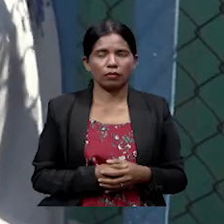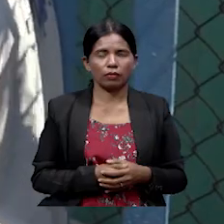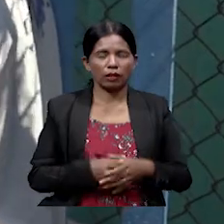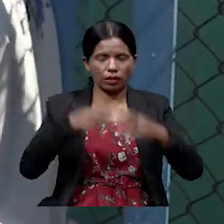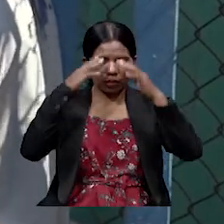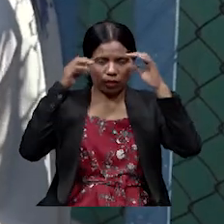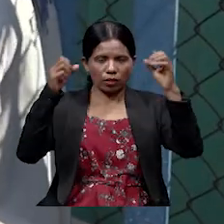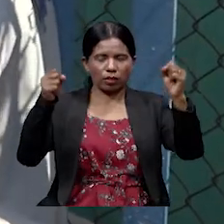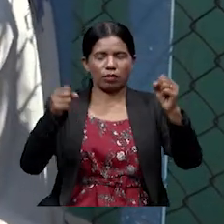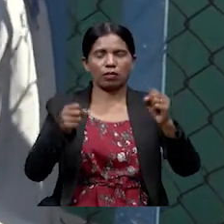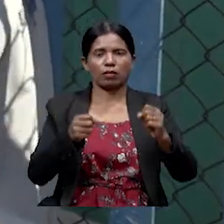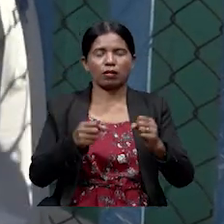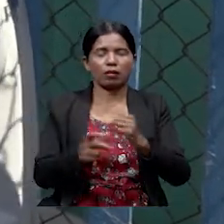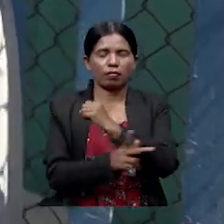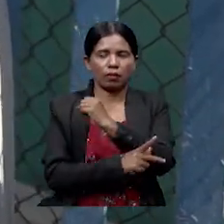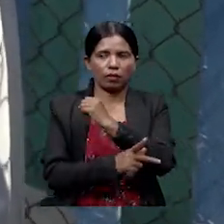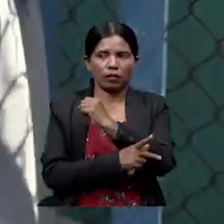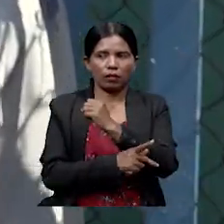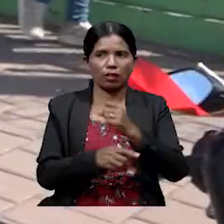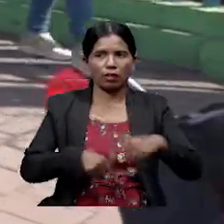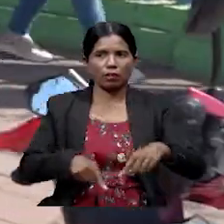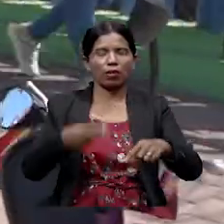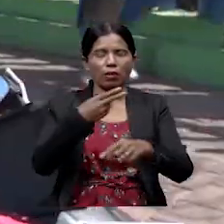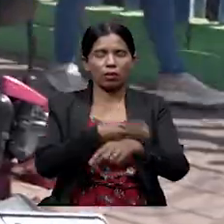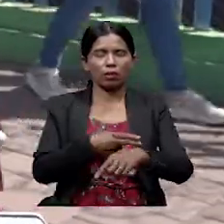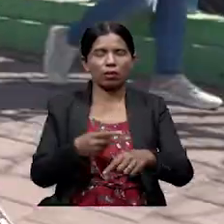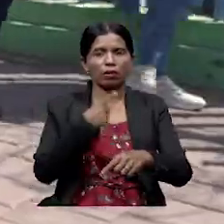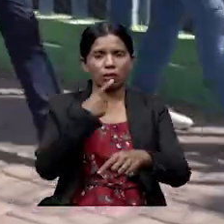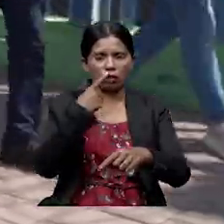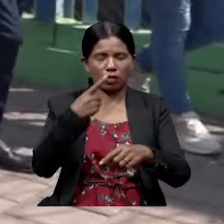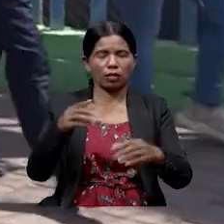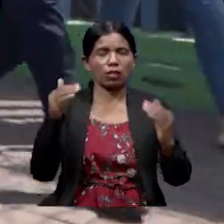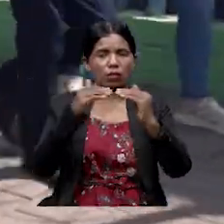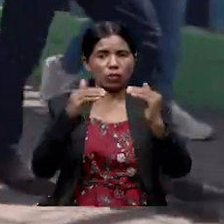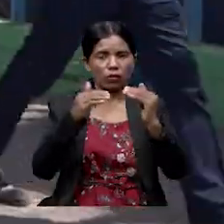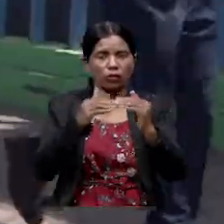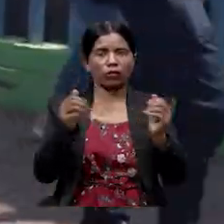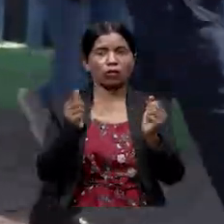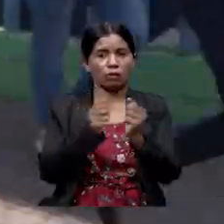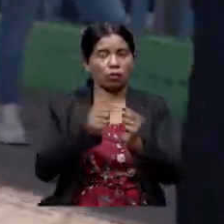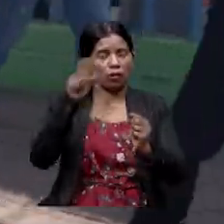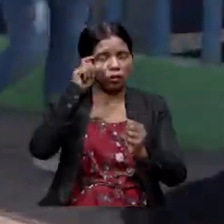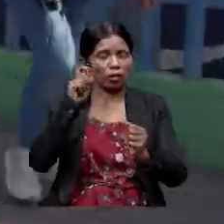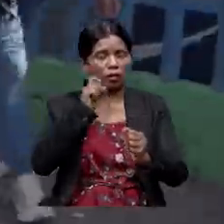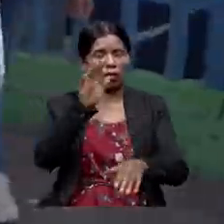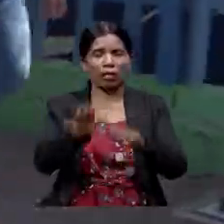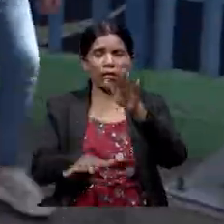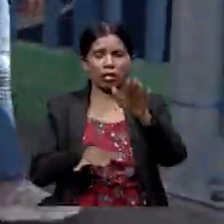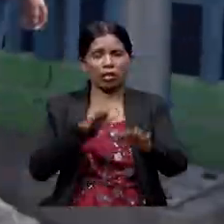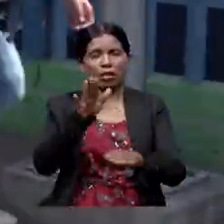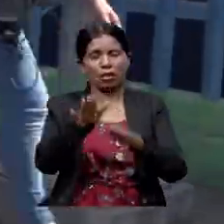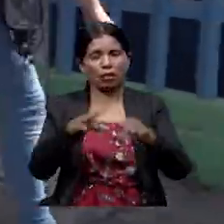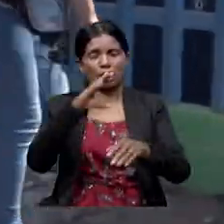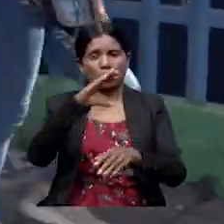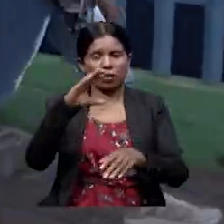Presidente da República Portugal ne, hakat saihusi Hotel Timor, hafoin sorumutu ho líder nasional Keira Alexandre Guzmão, ho lao ain ba CCD,